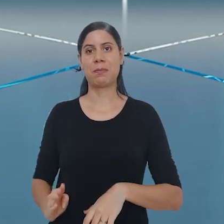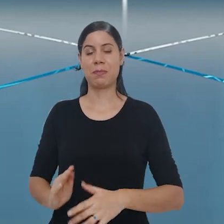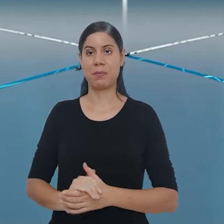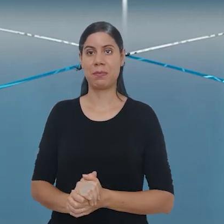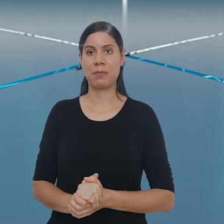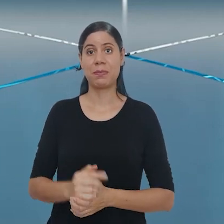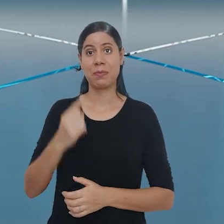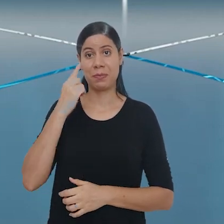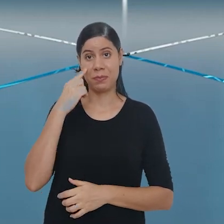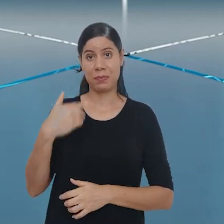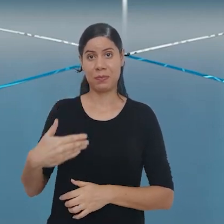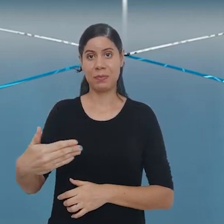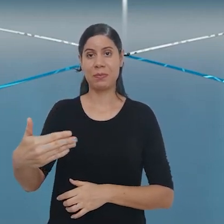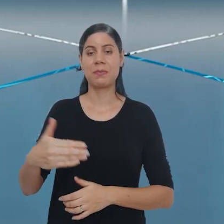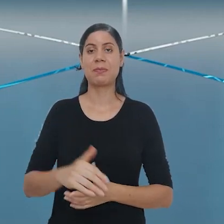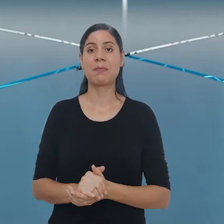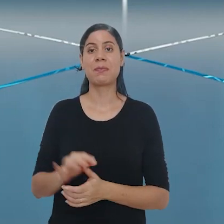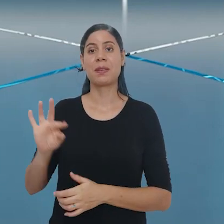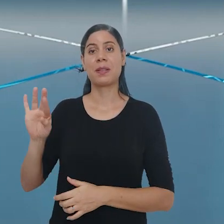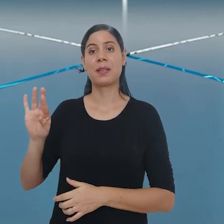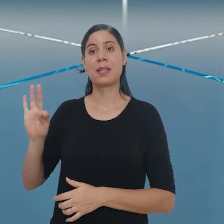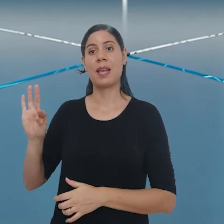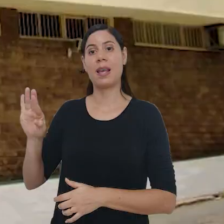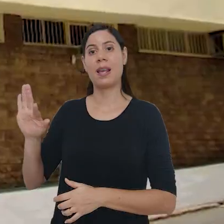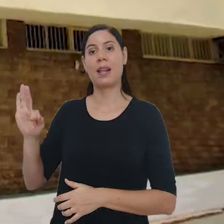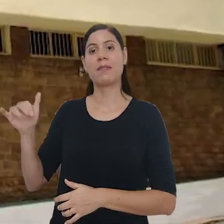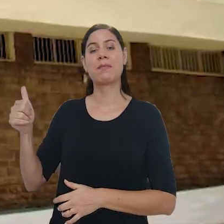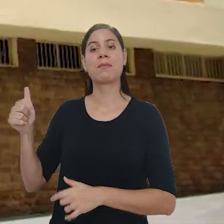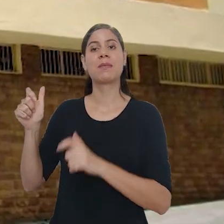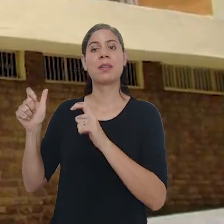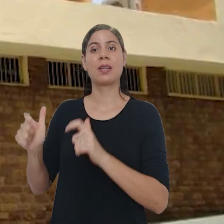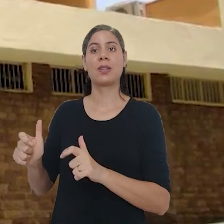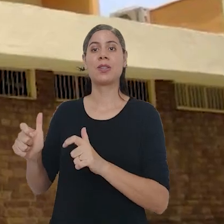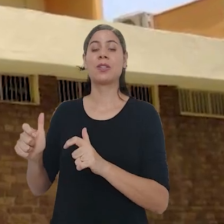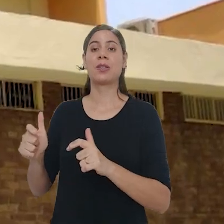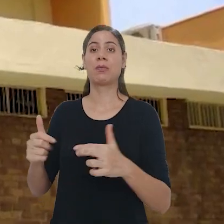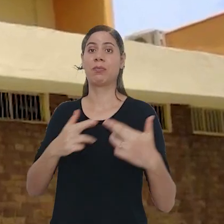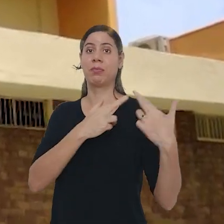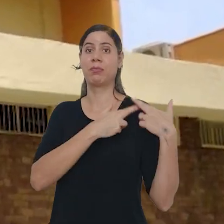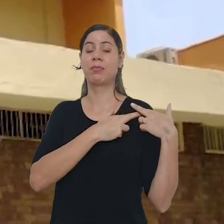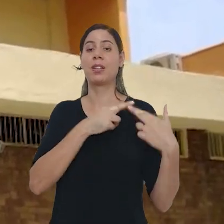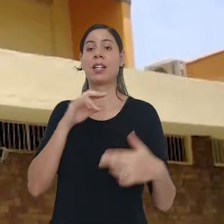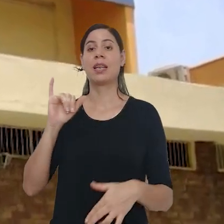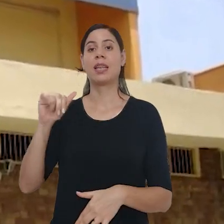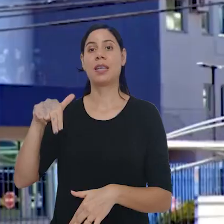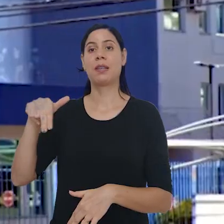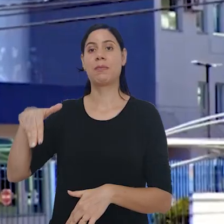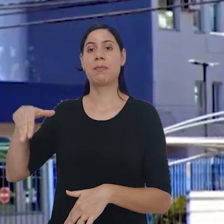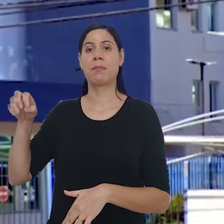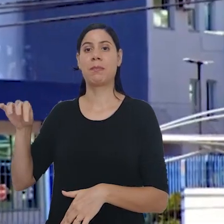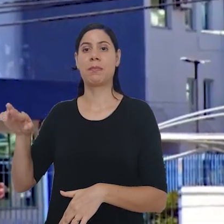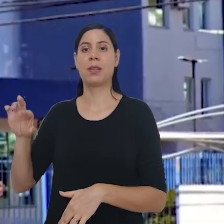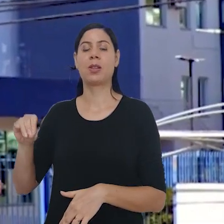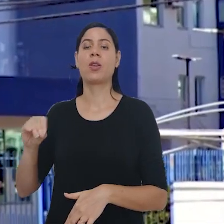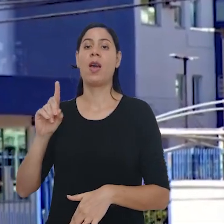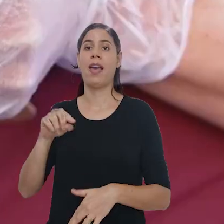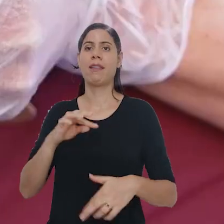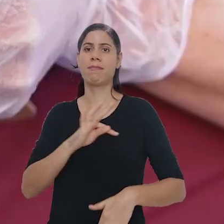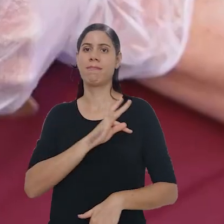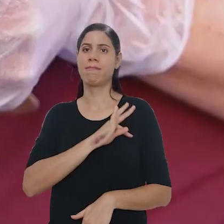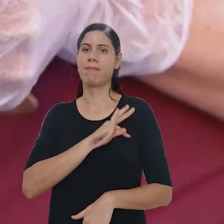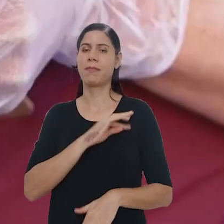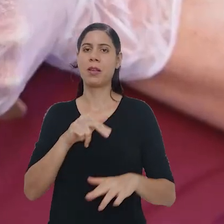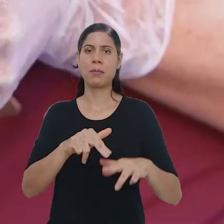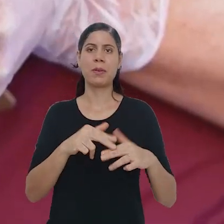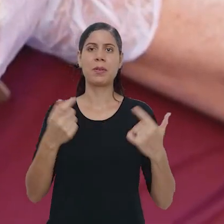Confira comigo. Para a TRF da Primeira Região, a atuação do Inmetro é técnica. Por isso, o parecer do órgão